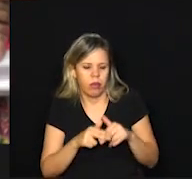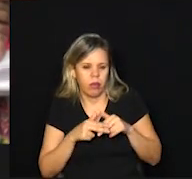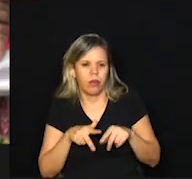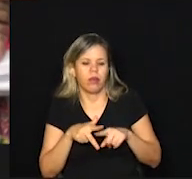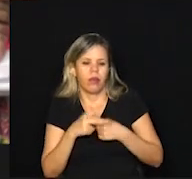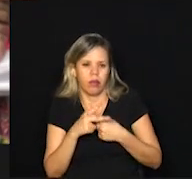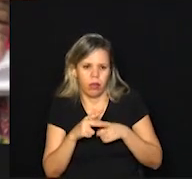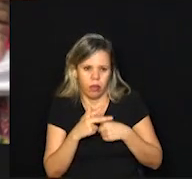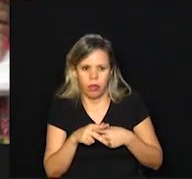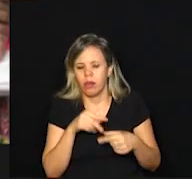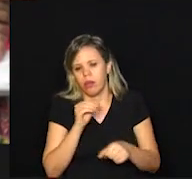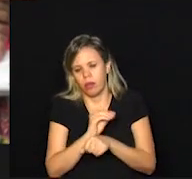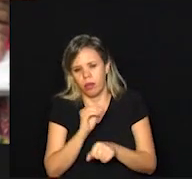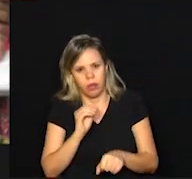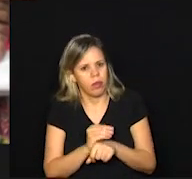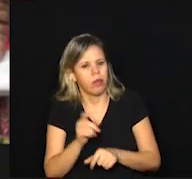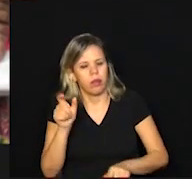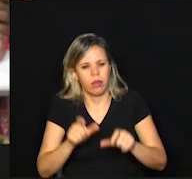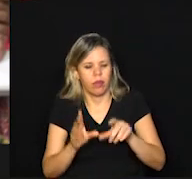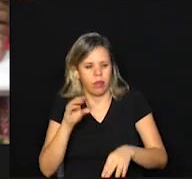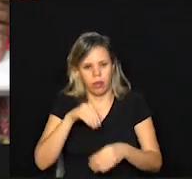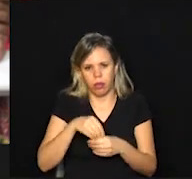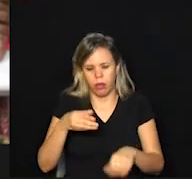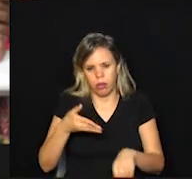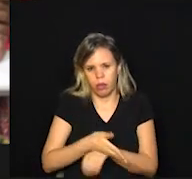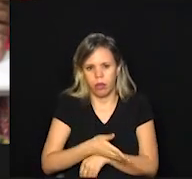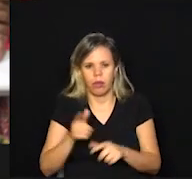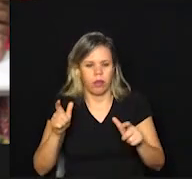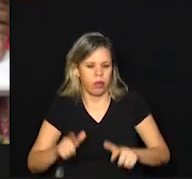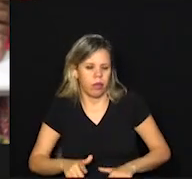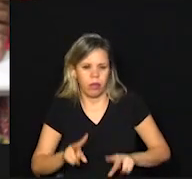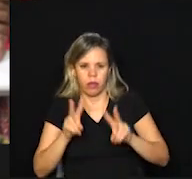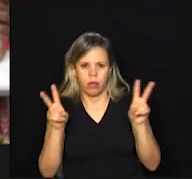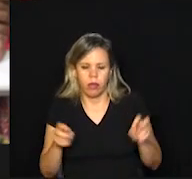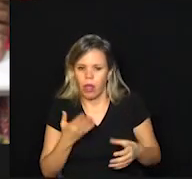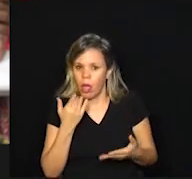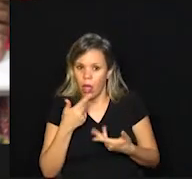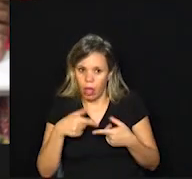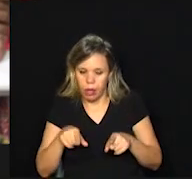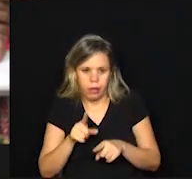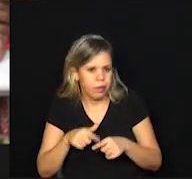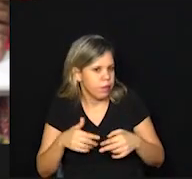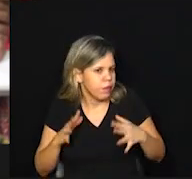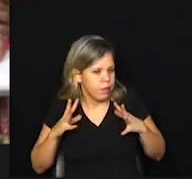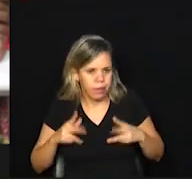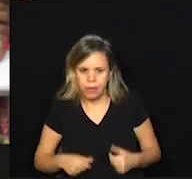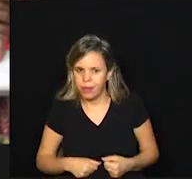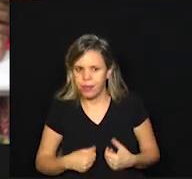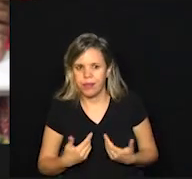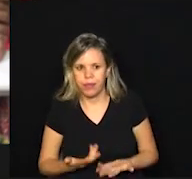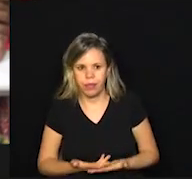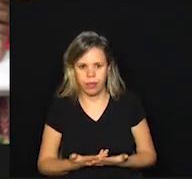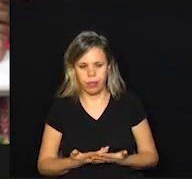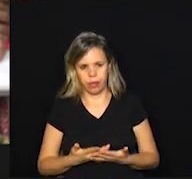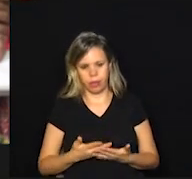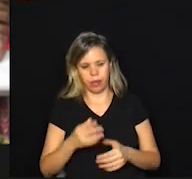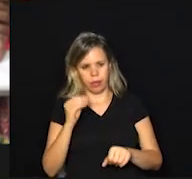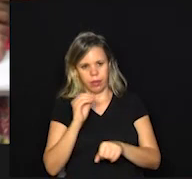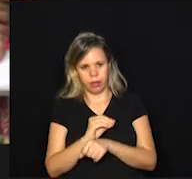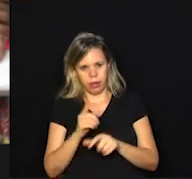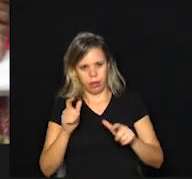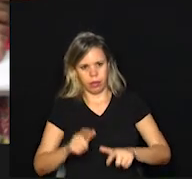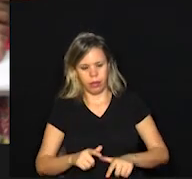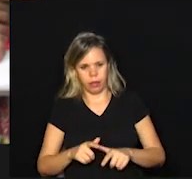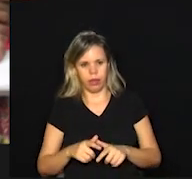manutenção das pessoas aqui no canal que se refere alimentos material de higiene a manutenção